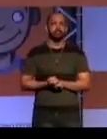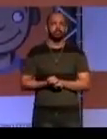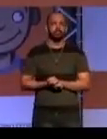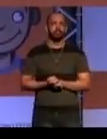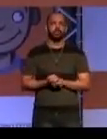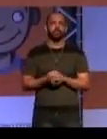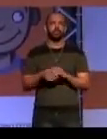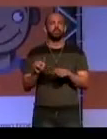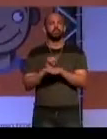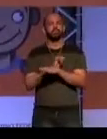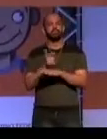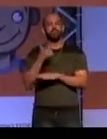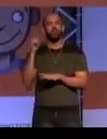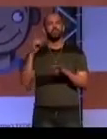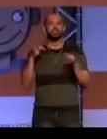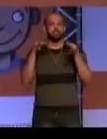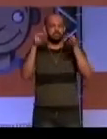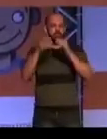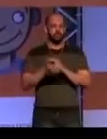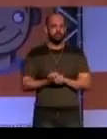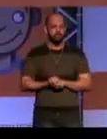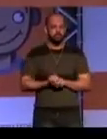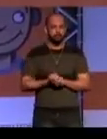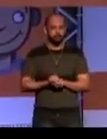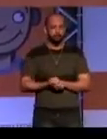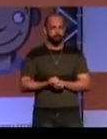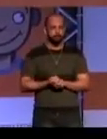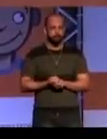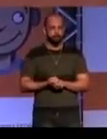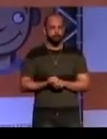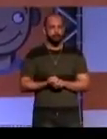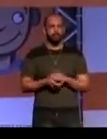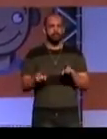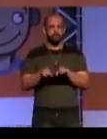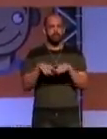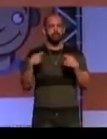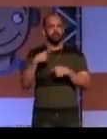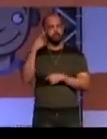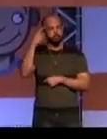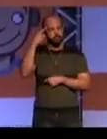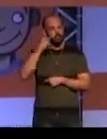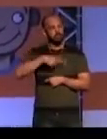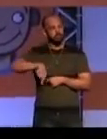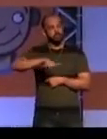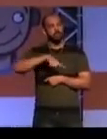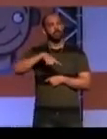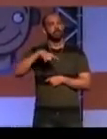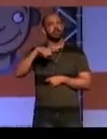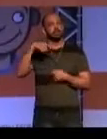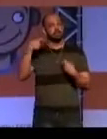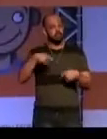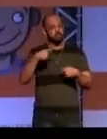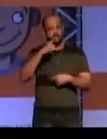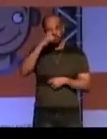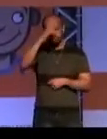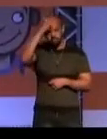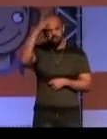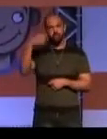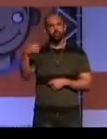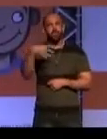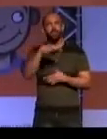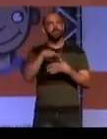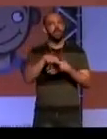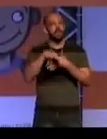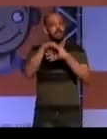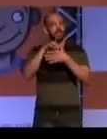outras tecnologias. Mas também penso que é necessário a gente criar novas